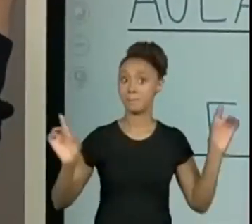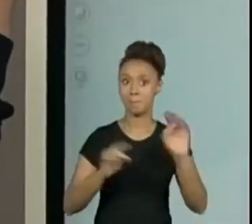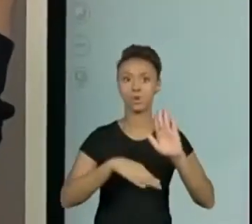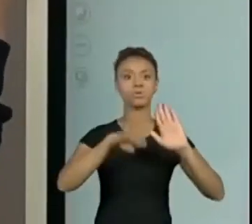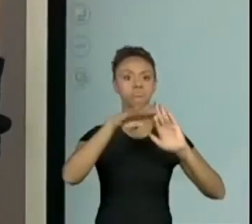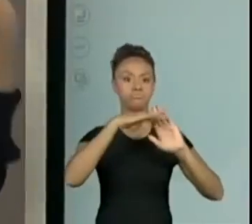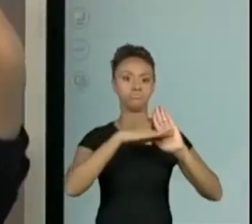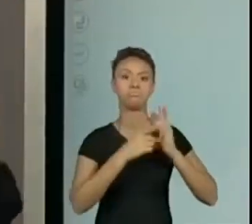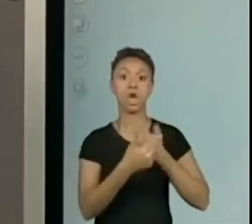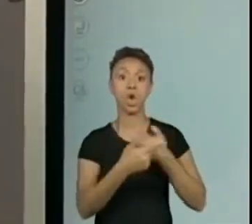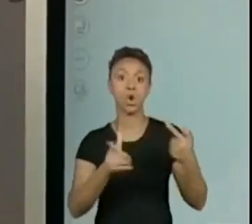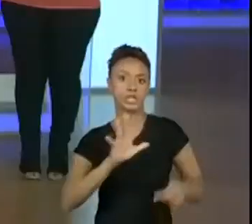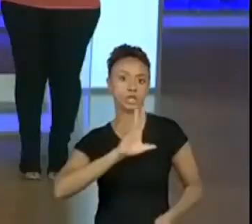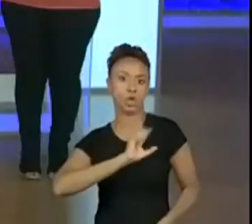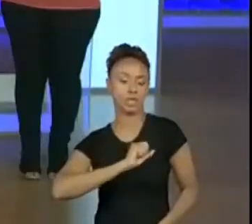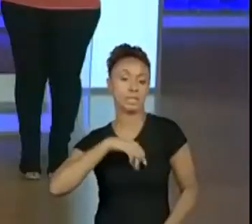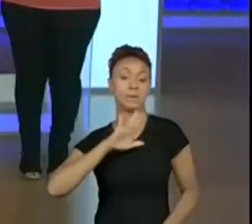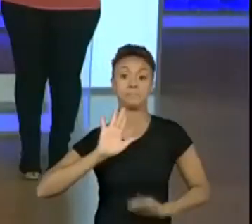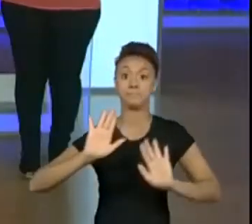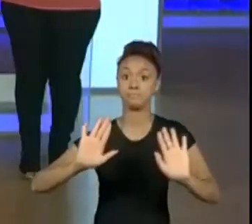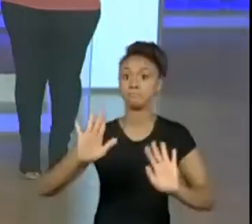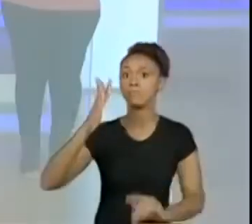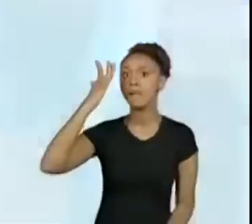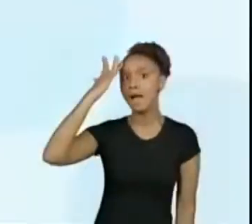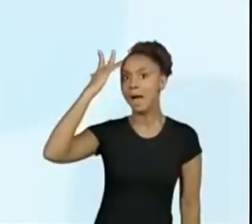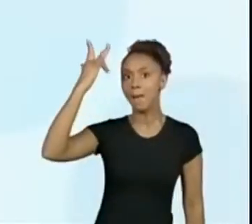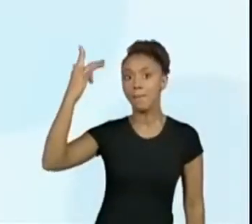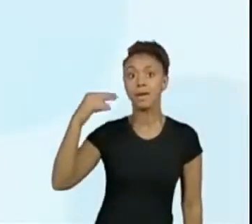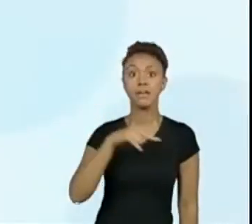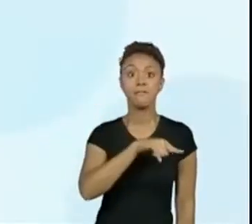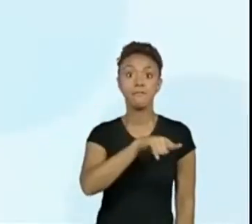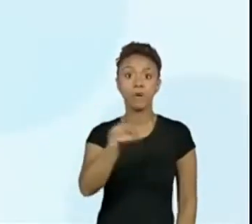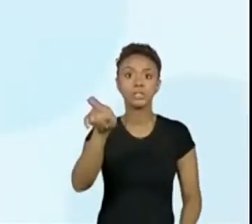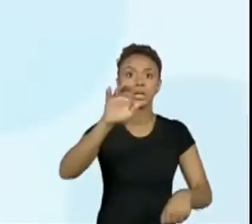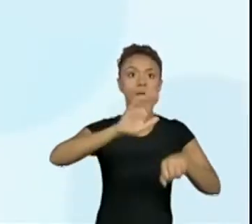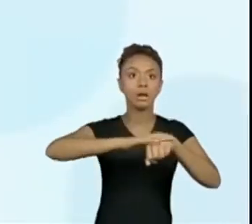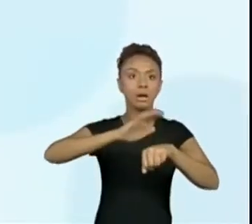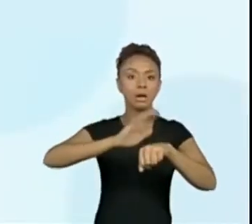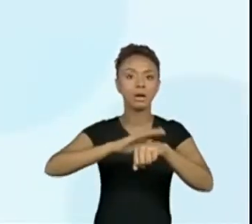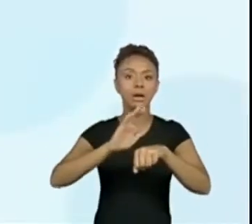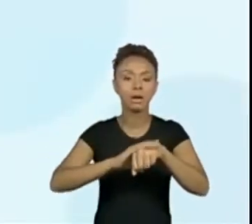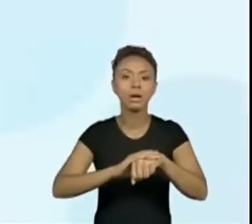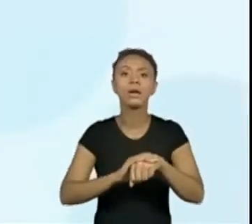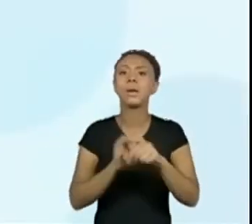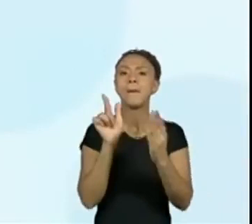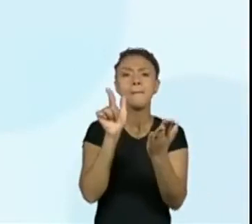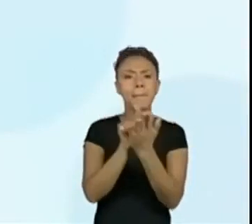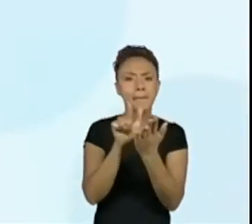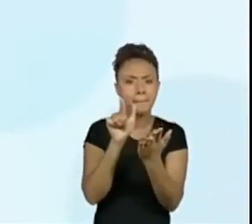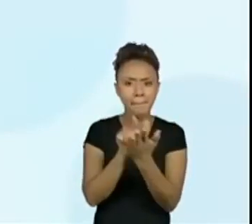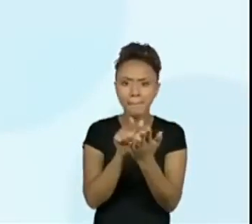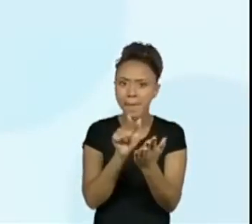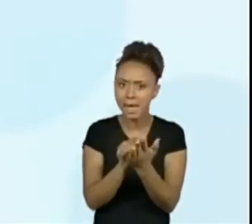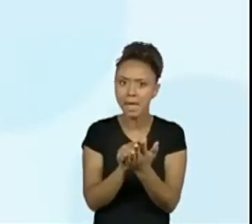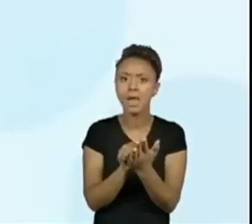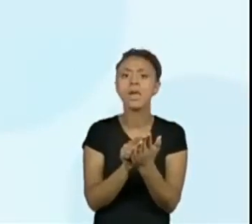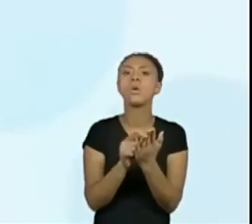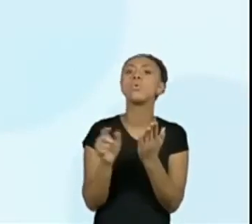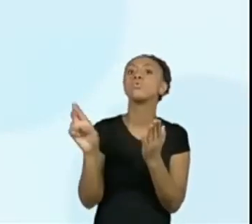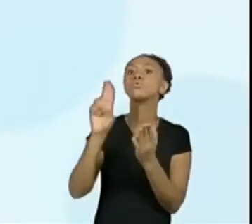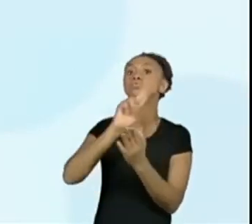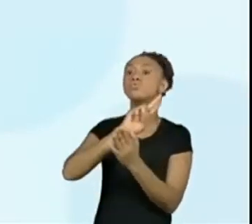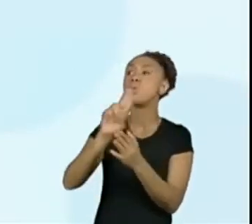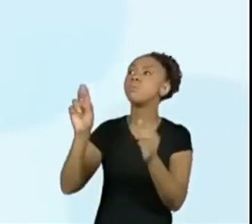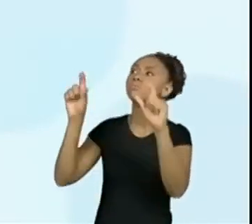amanhã, vocês precisam preparar aí. Então, pega um pedacinho de papel, coloca o